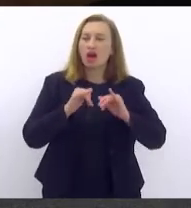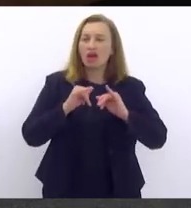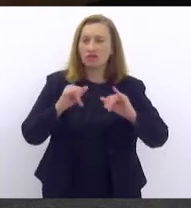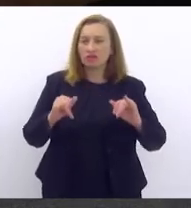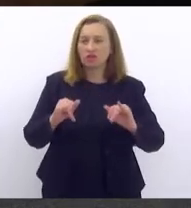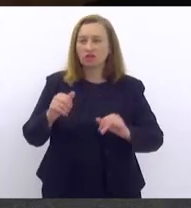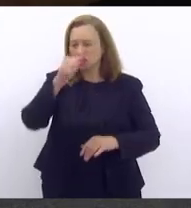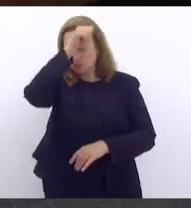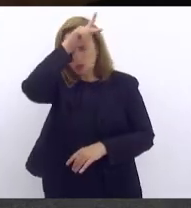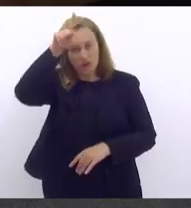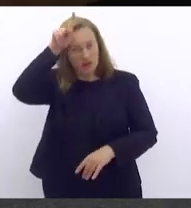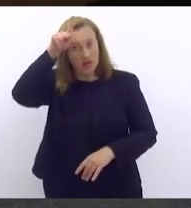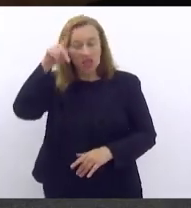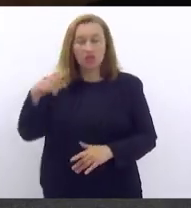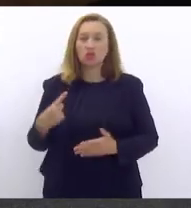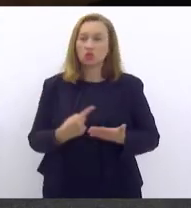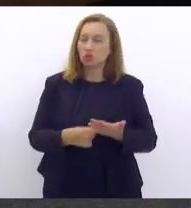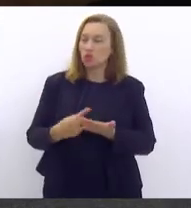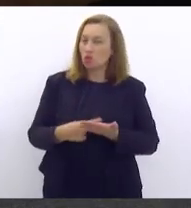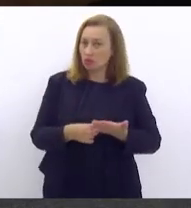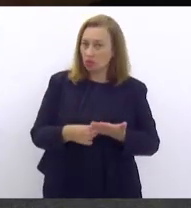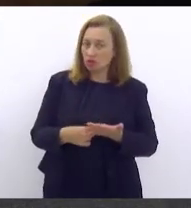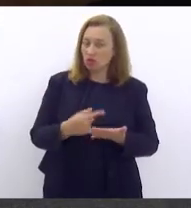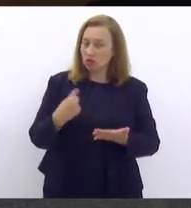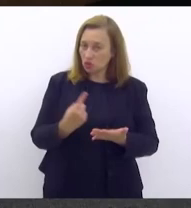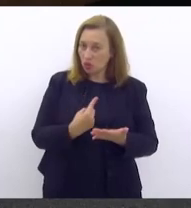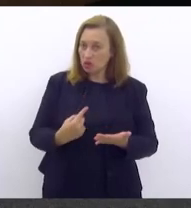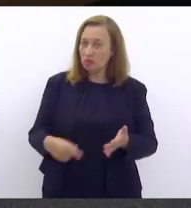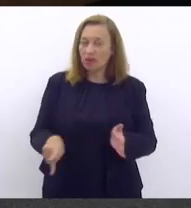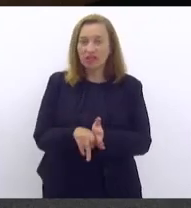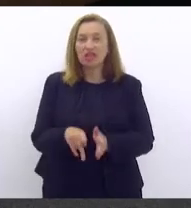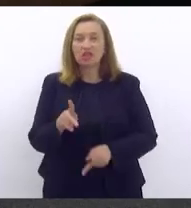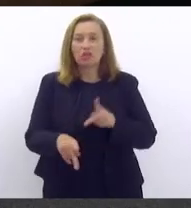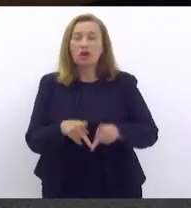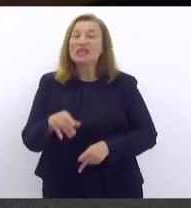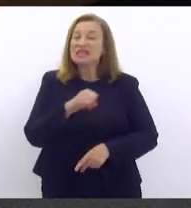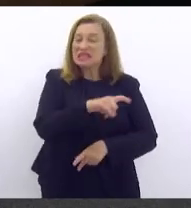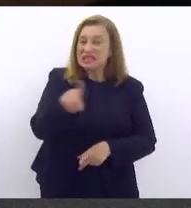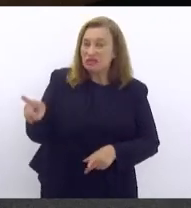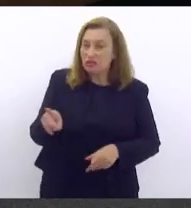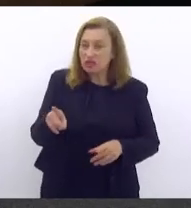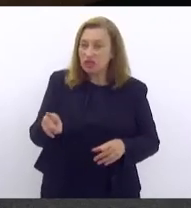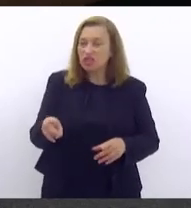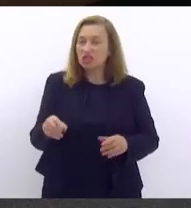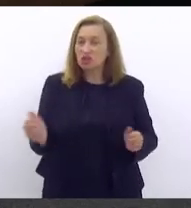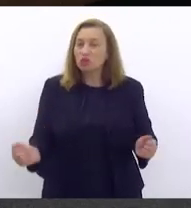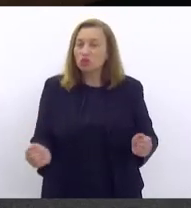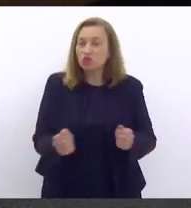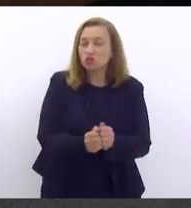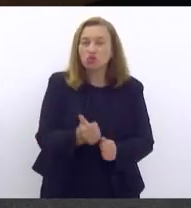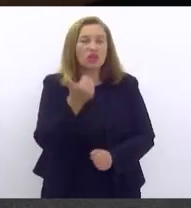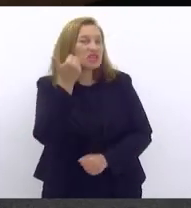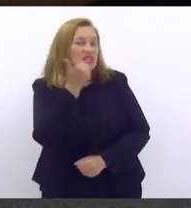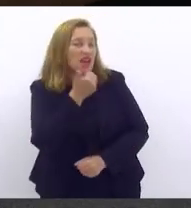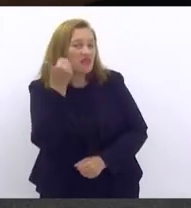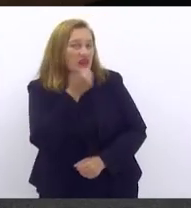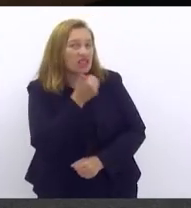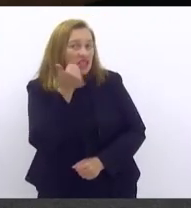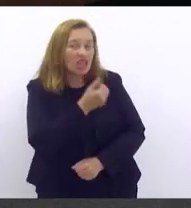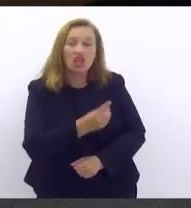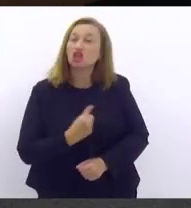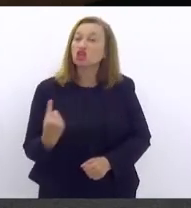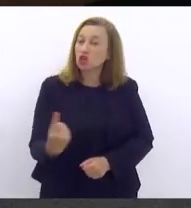não temos nenhum compromisso com vocês, nosso compromisso é com o povo. Se vocês estão compactuando com essa sacanagem, nós